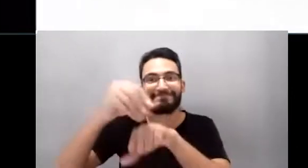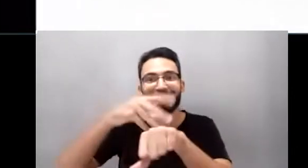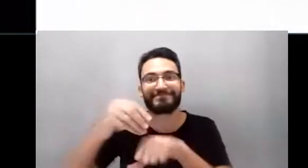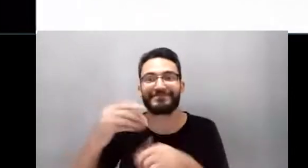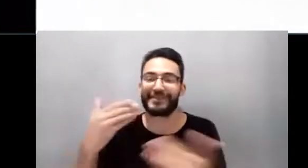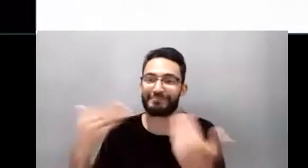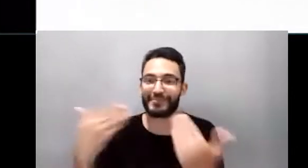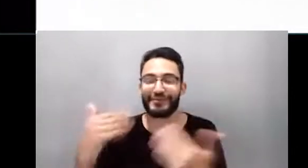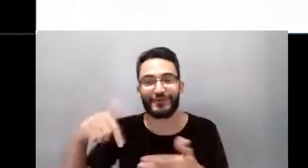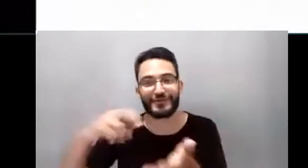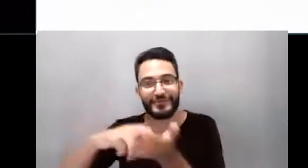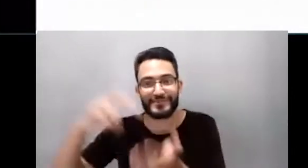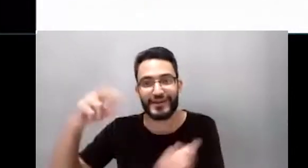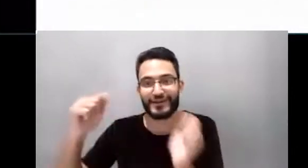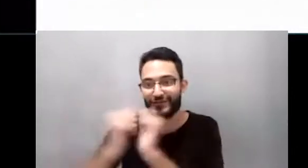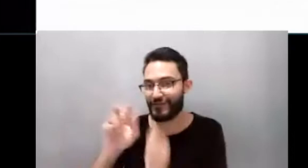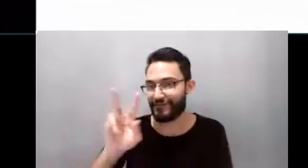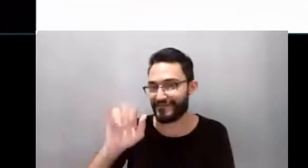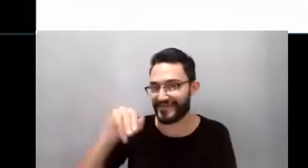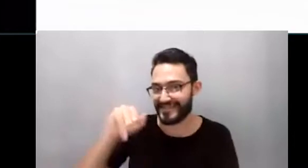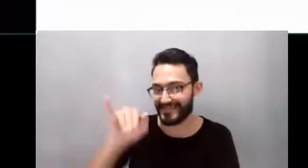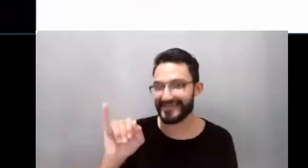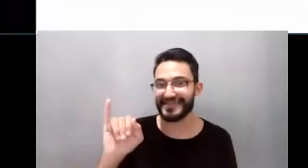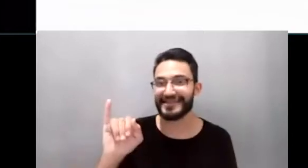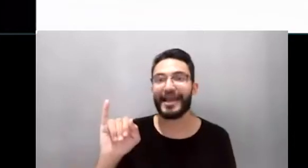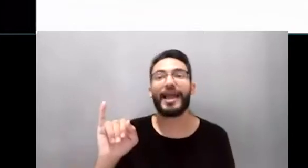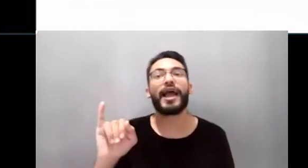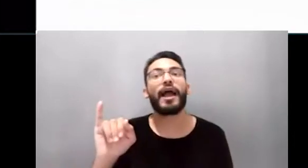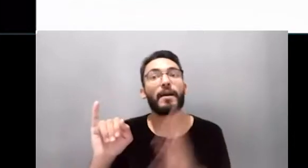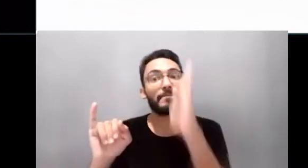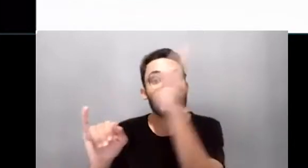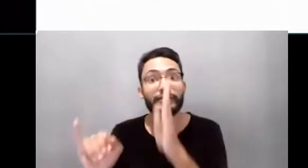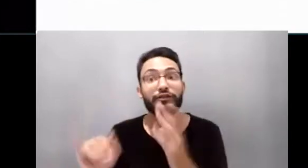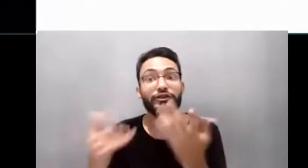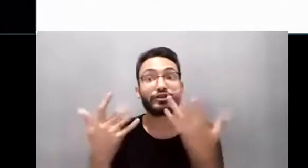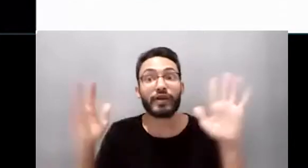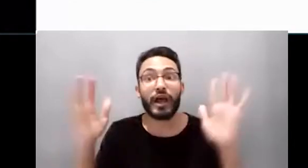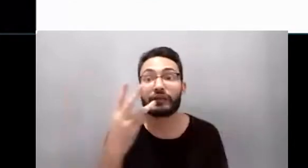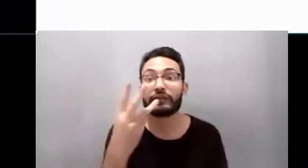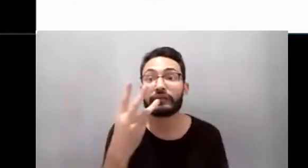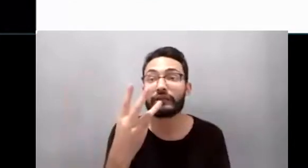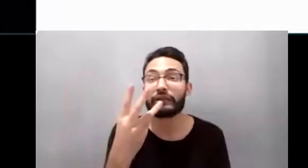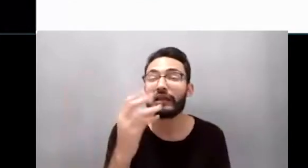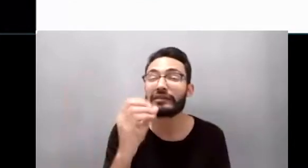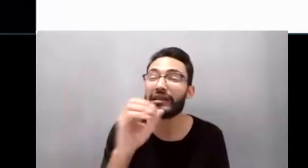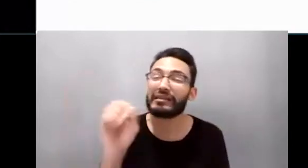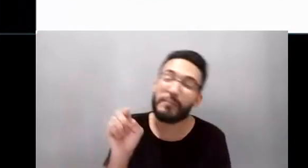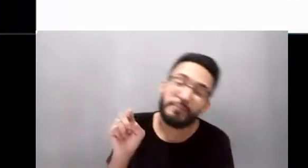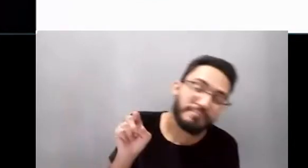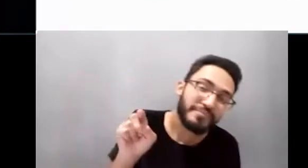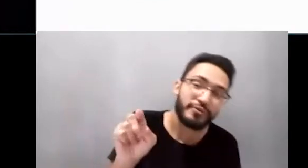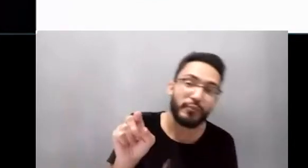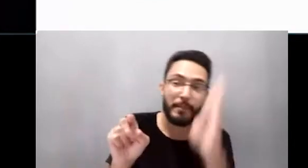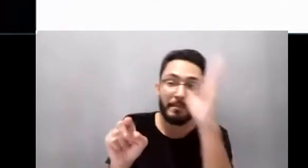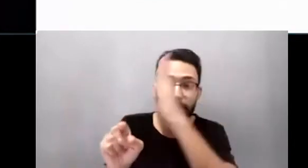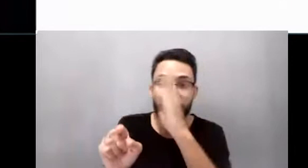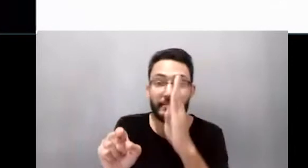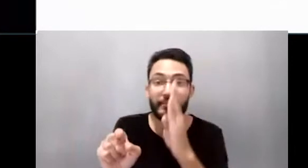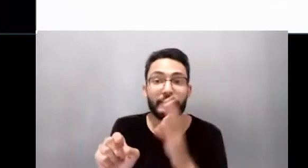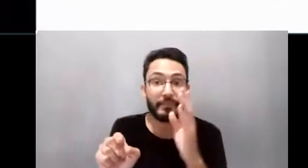fez hoje de manhã junto com o Vini, que no Brasil a gente já está com quase 300 mil pessoas